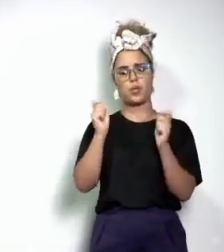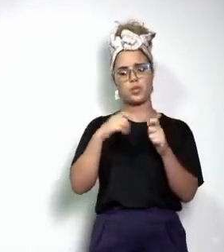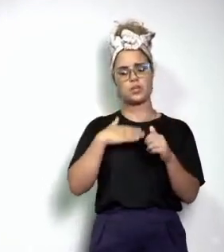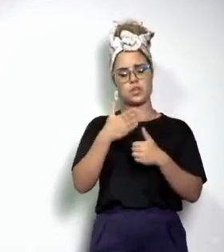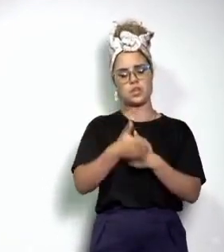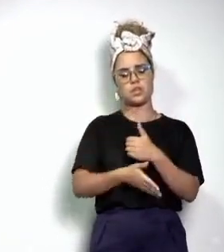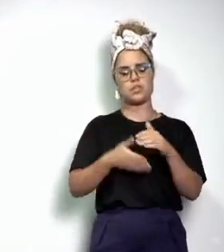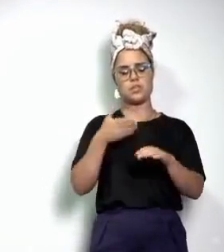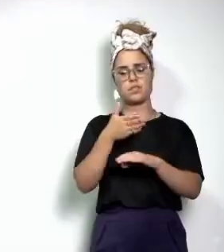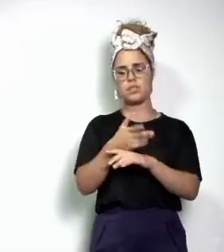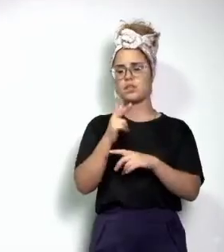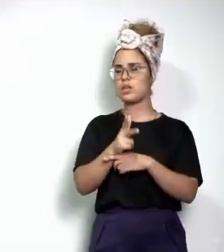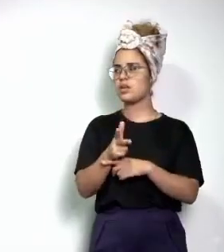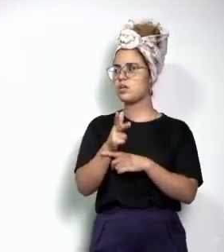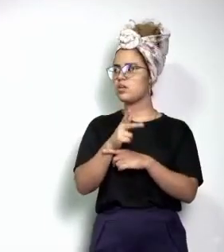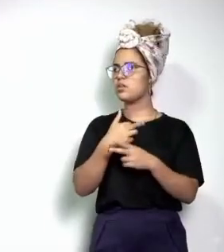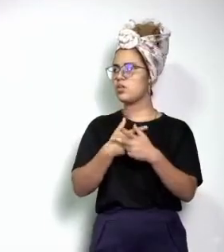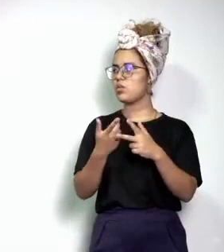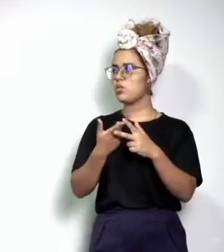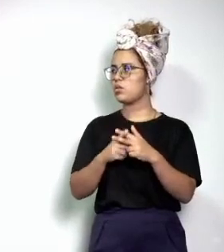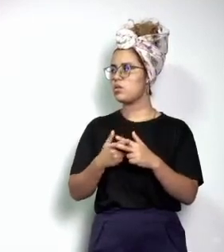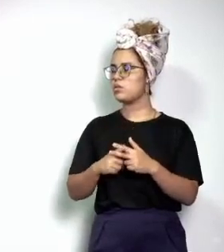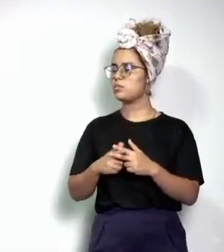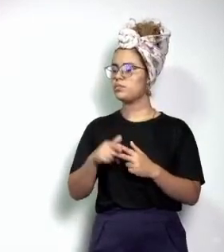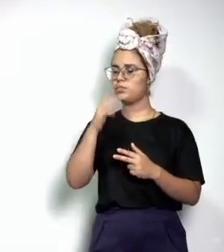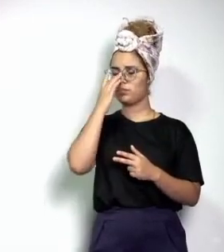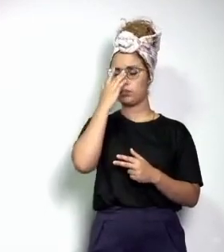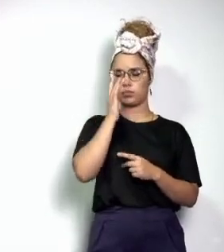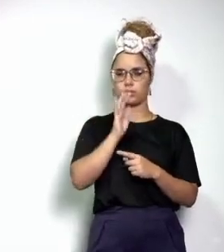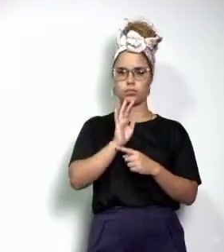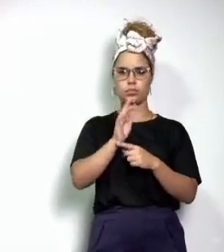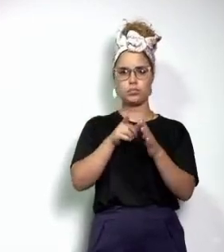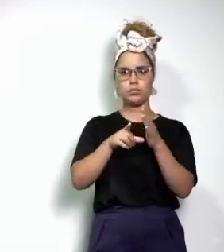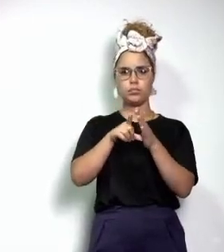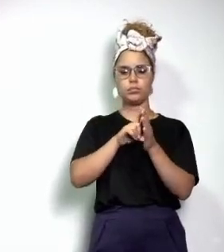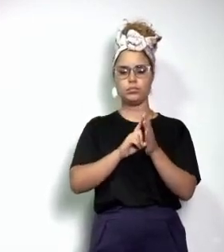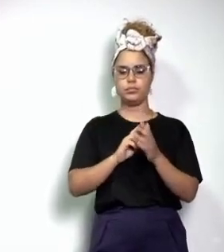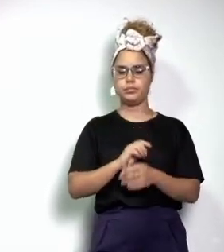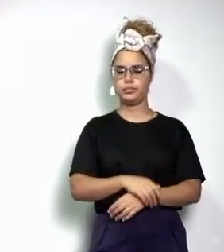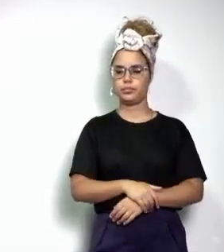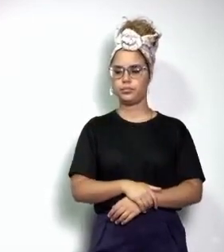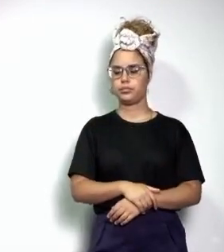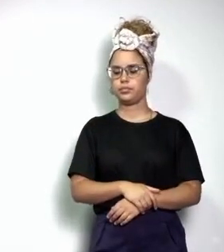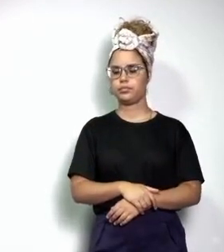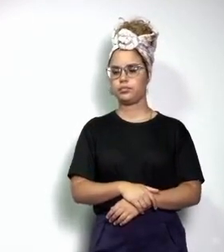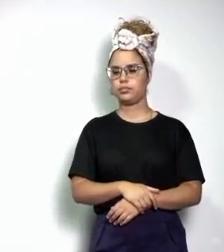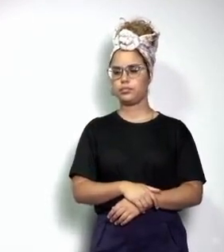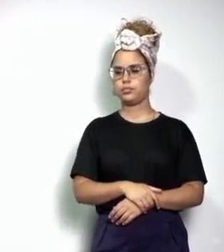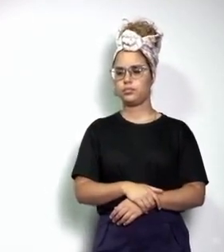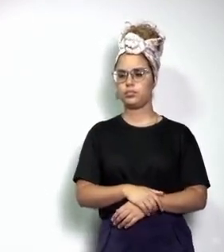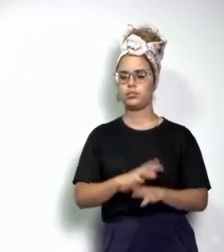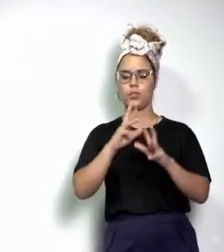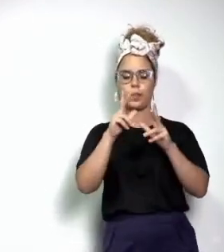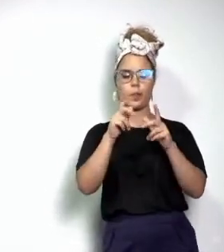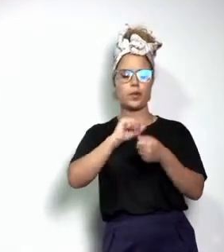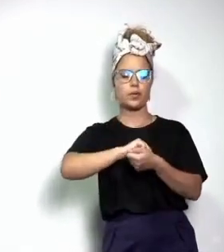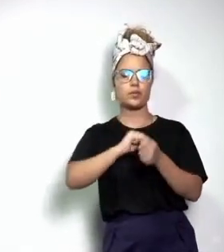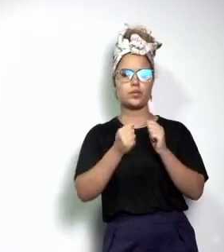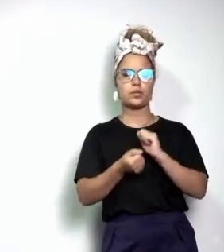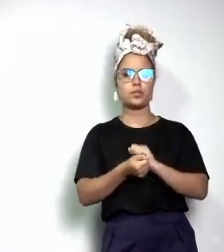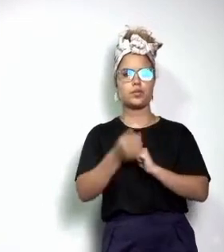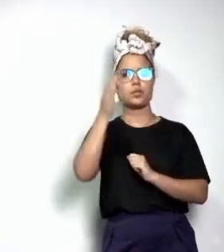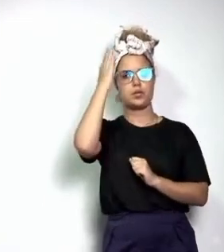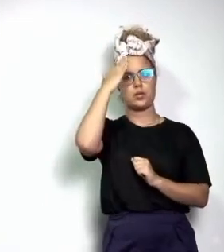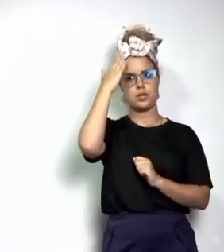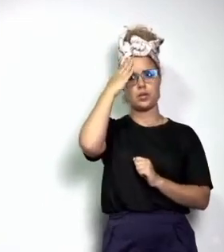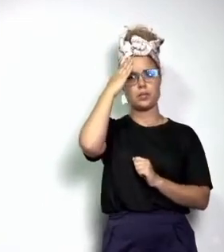câmera. Aqui alguns parafusos que eu mostrei ontem, todos os adaptadores, né, eles